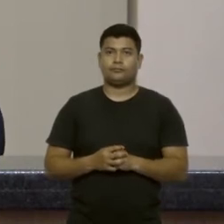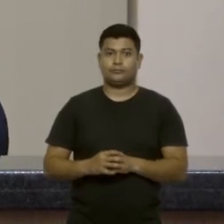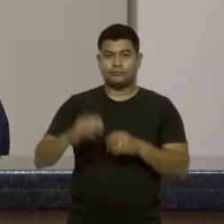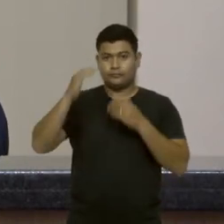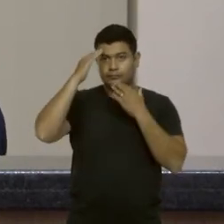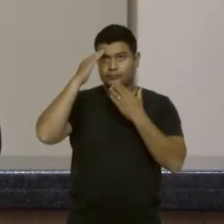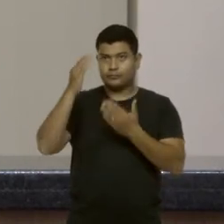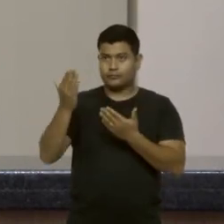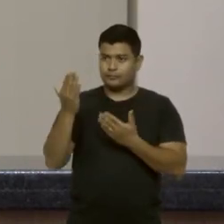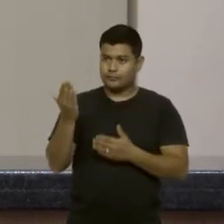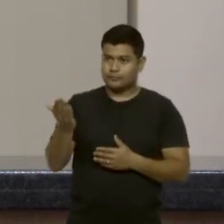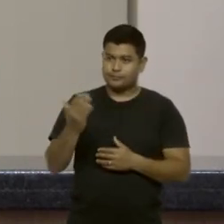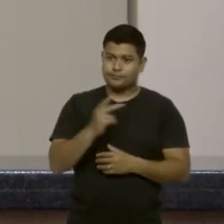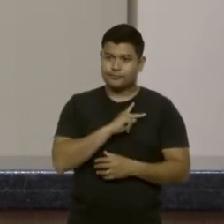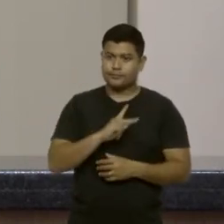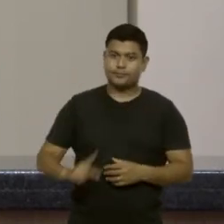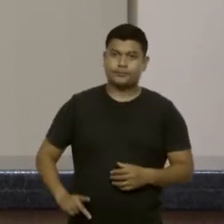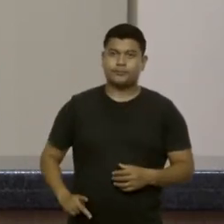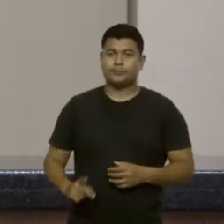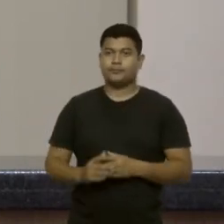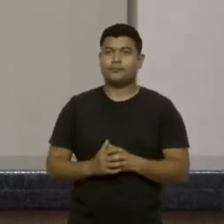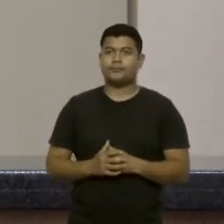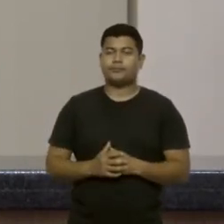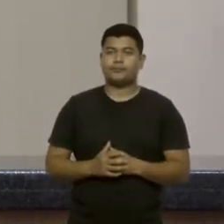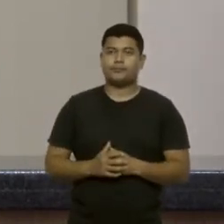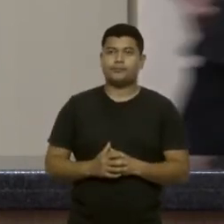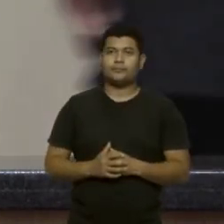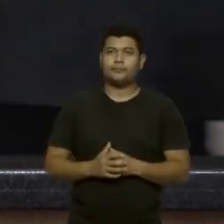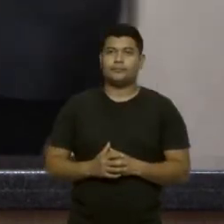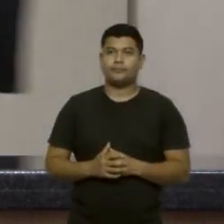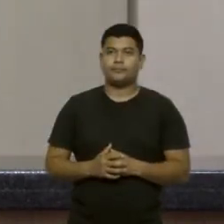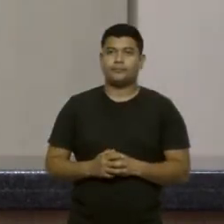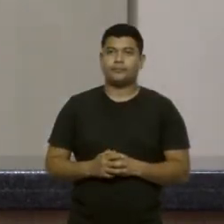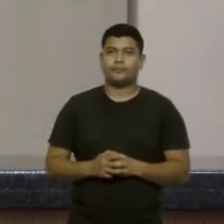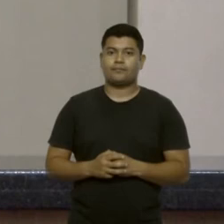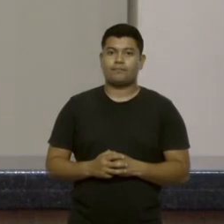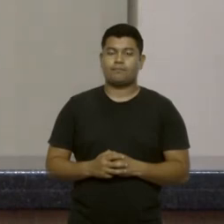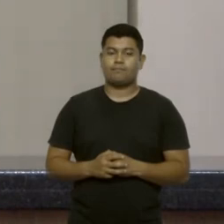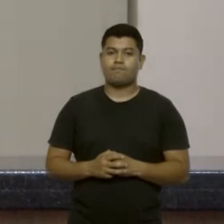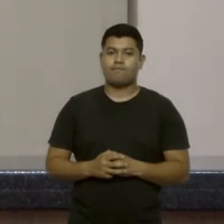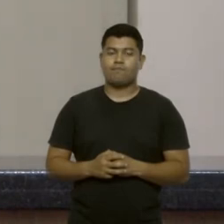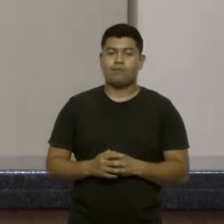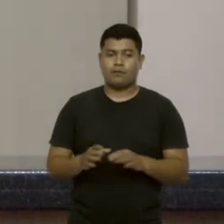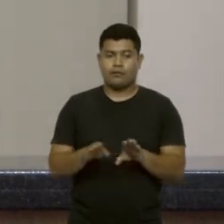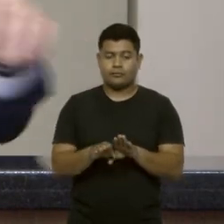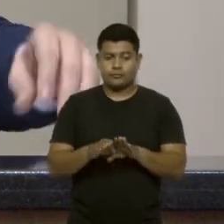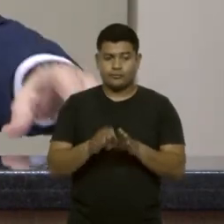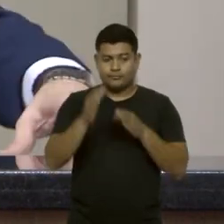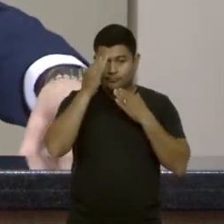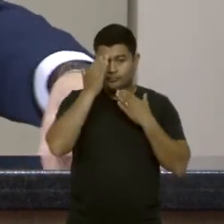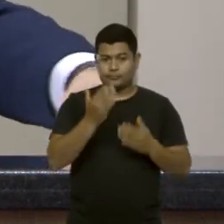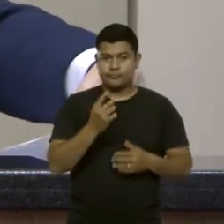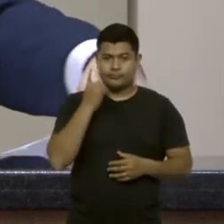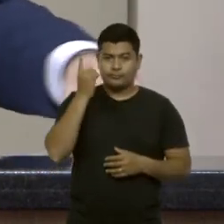Obrigado, deputado Coronel Mocelin. Obrigado, presidente.